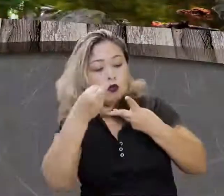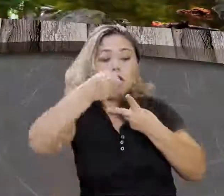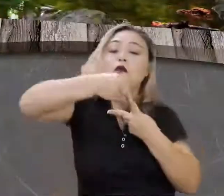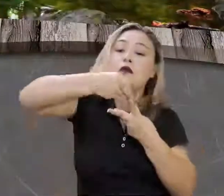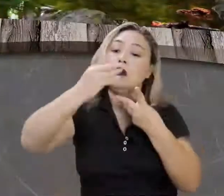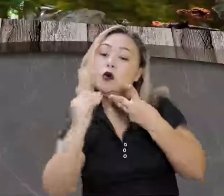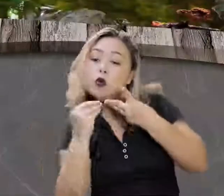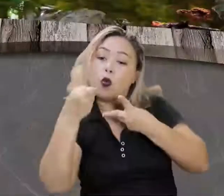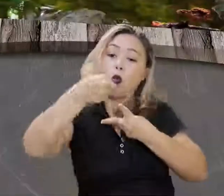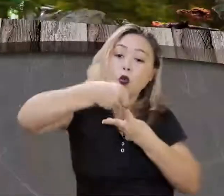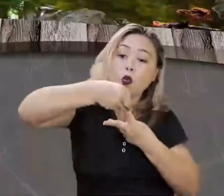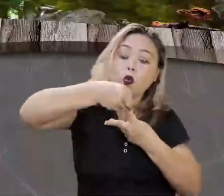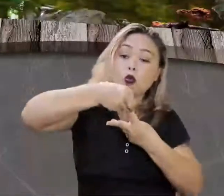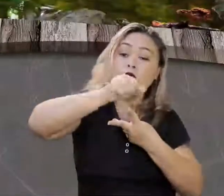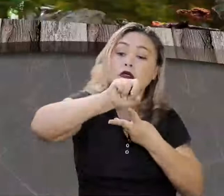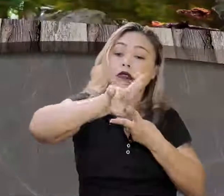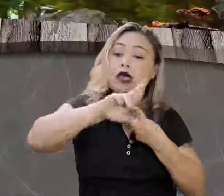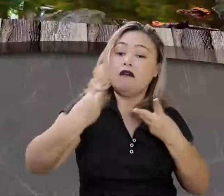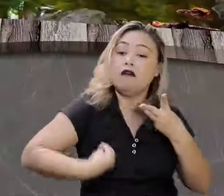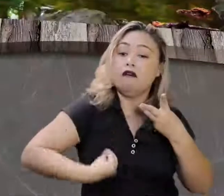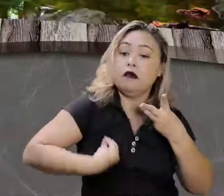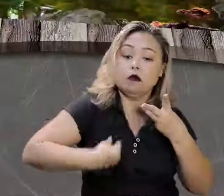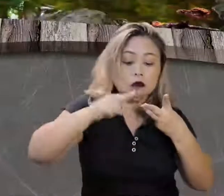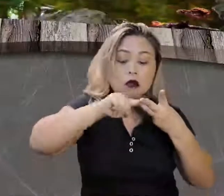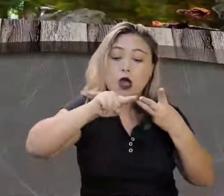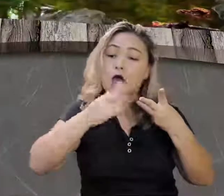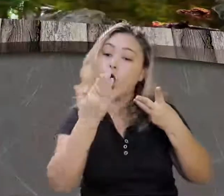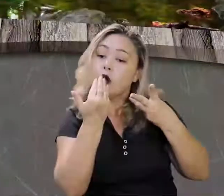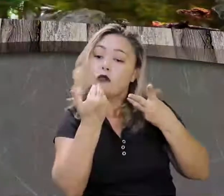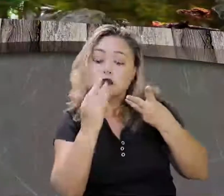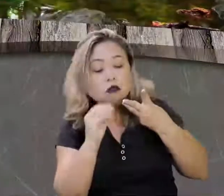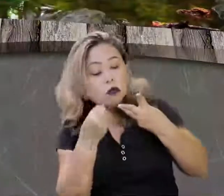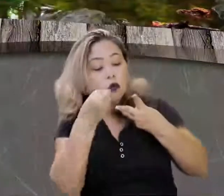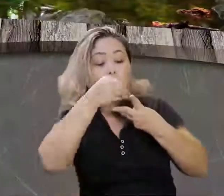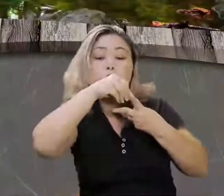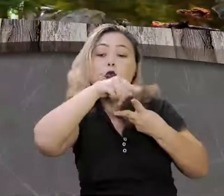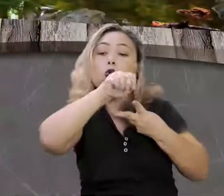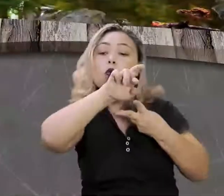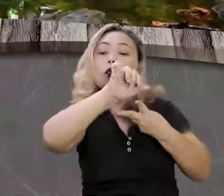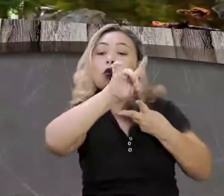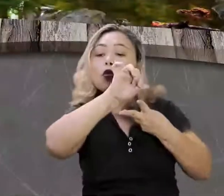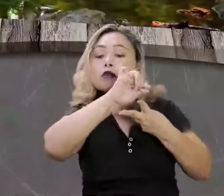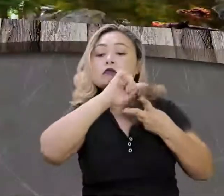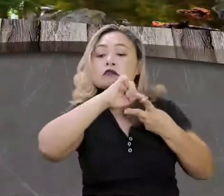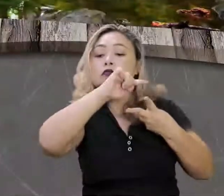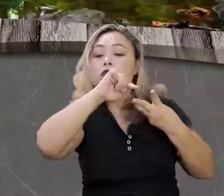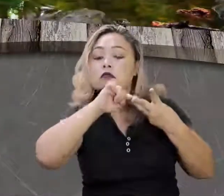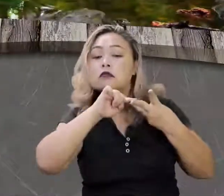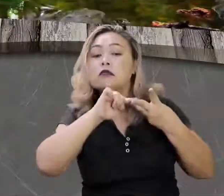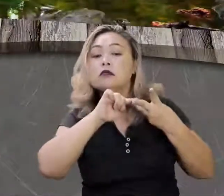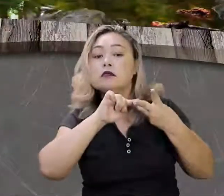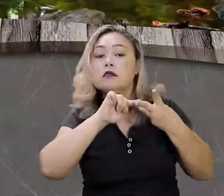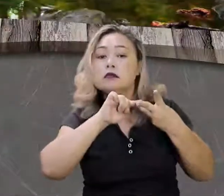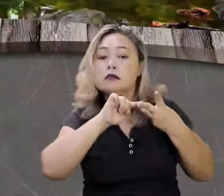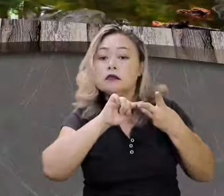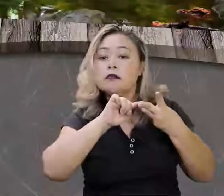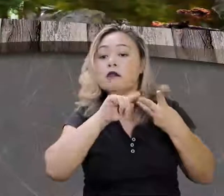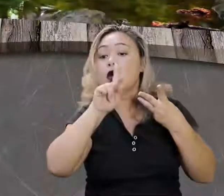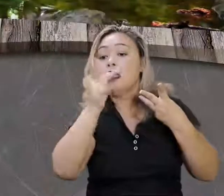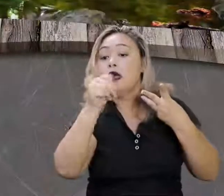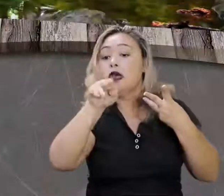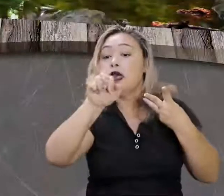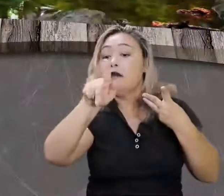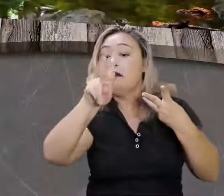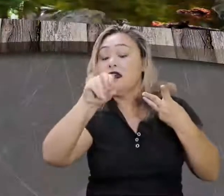de um outro ser vivo. Se esse consumidor se alimentar dos produtores, eles vão ser chamados de